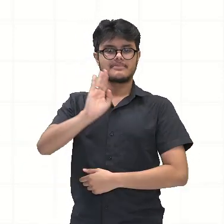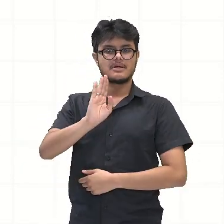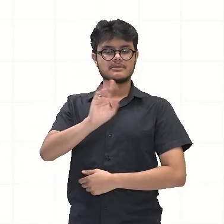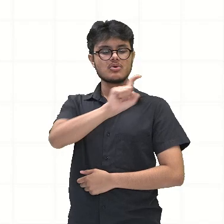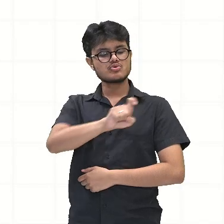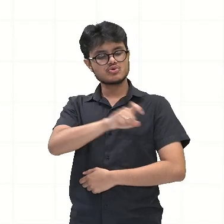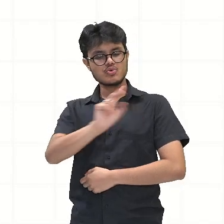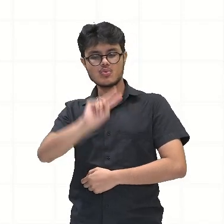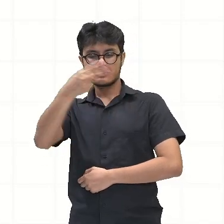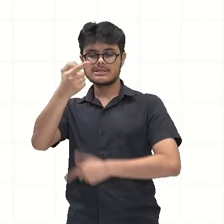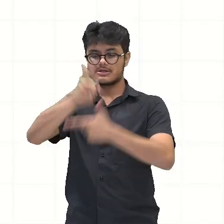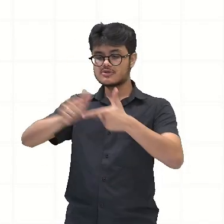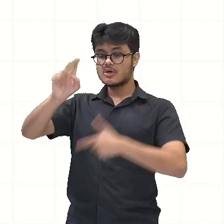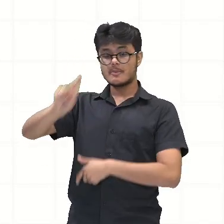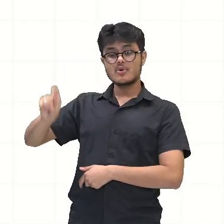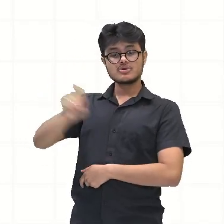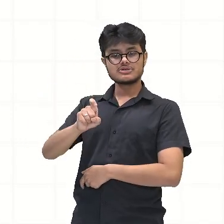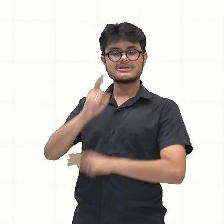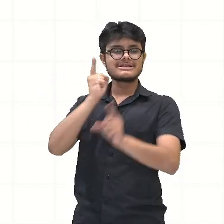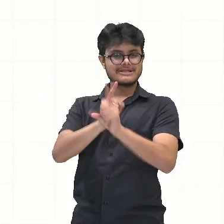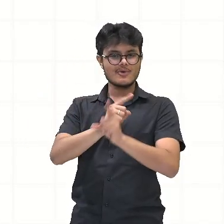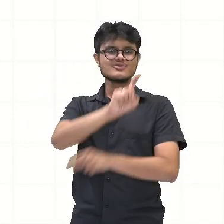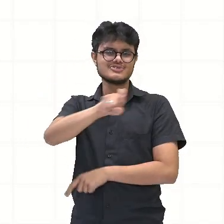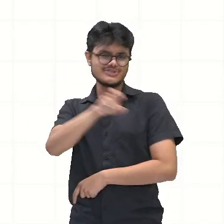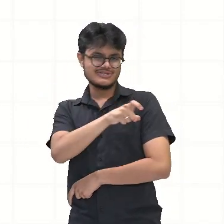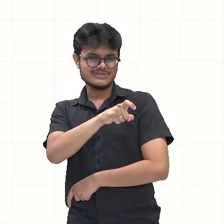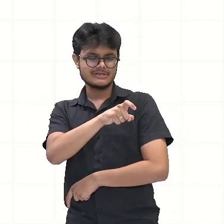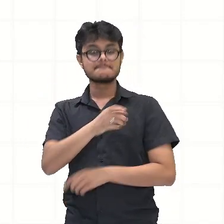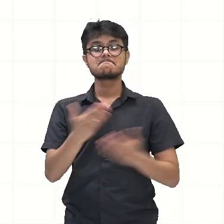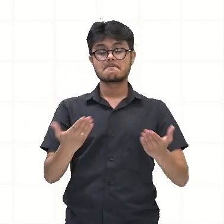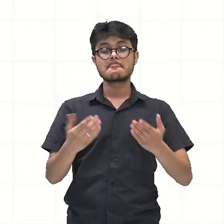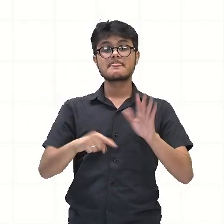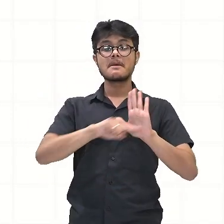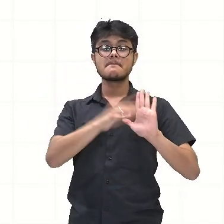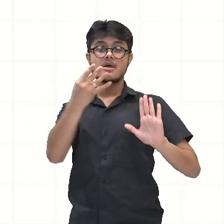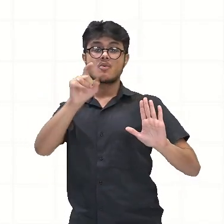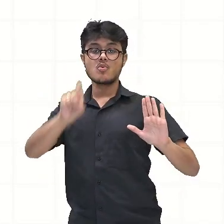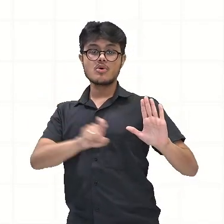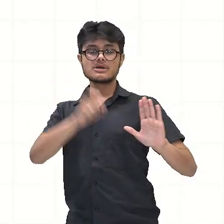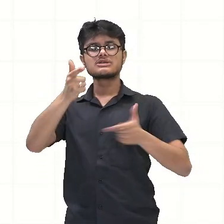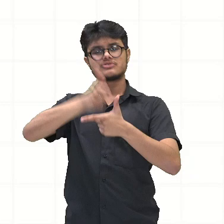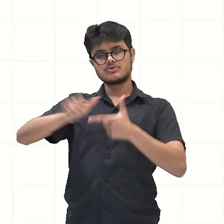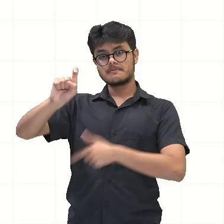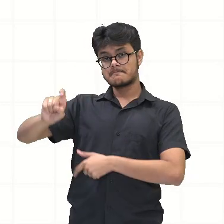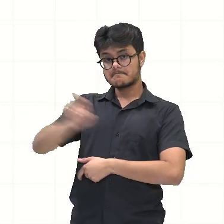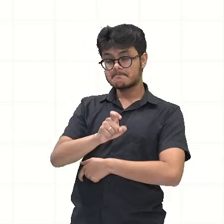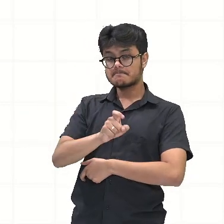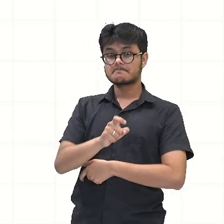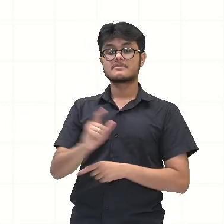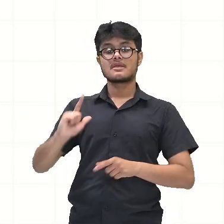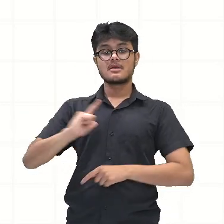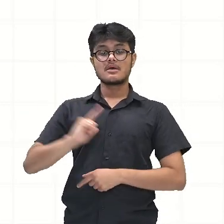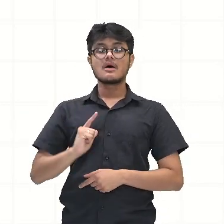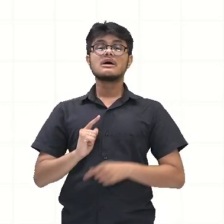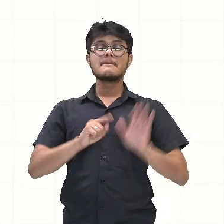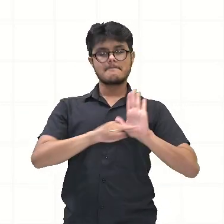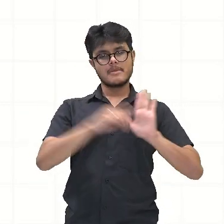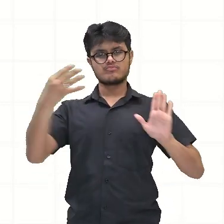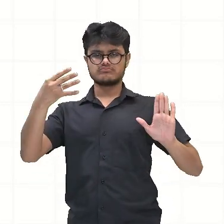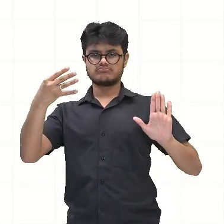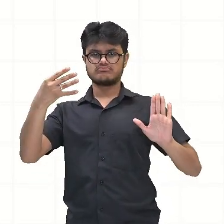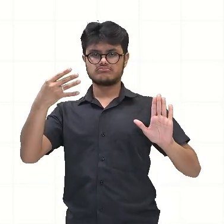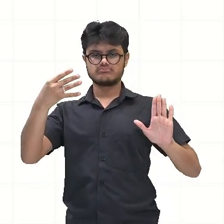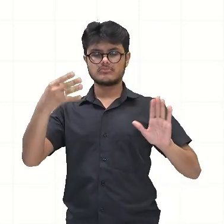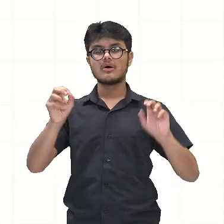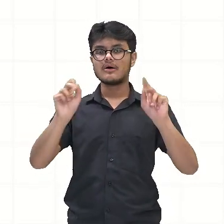quadrado dividido por x, eu vou encontrar x. Menos 4x dividido por x, vou encontrar menos 4. E o que é